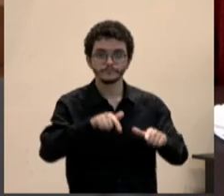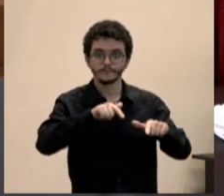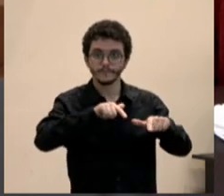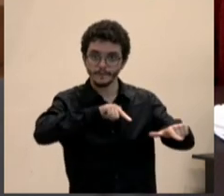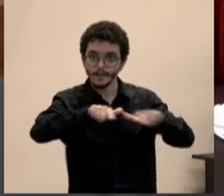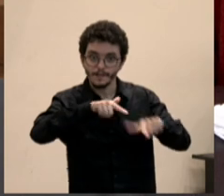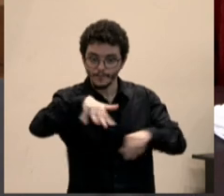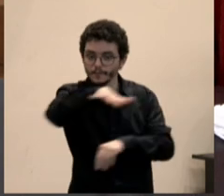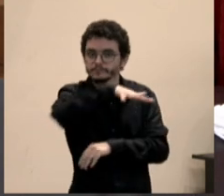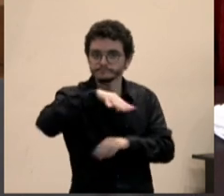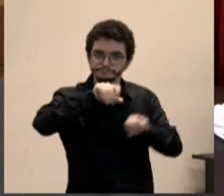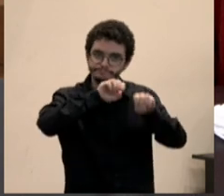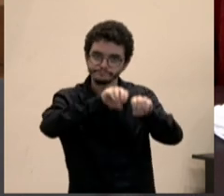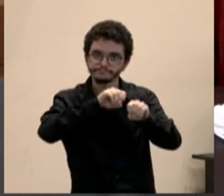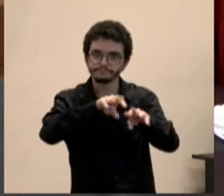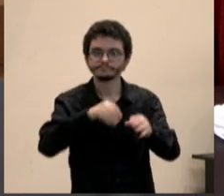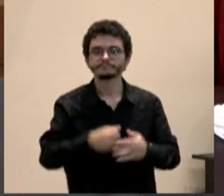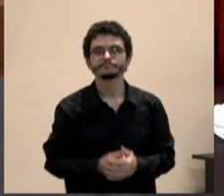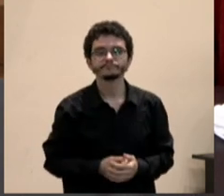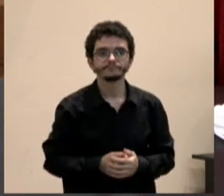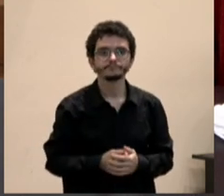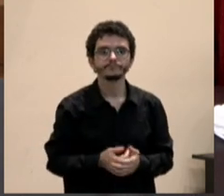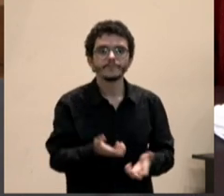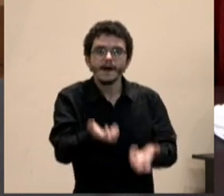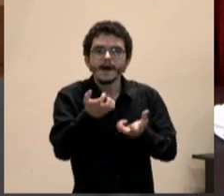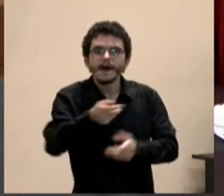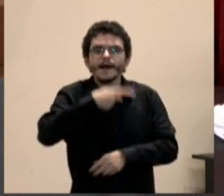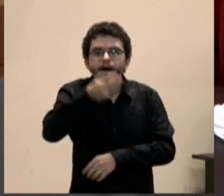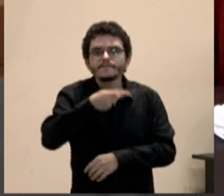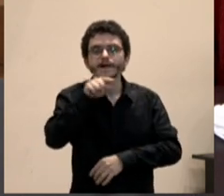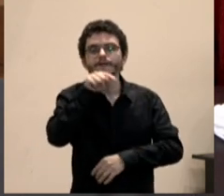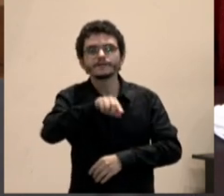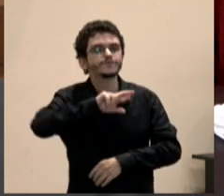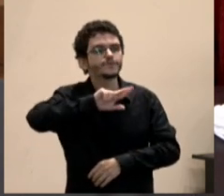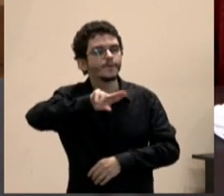da educação. Mas quero dizer que isso não é